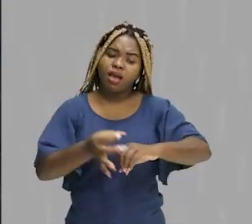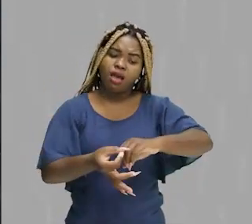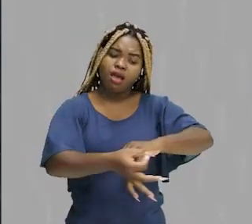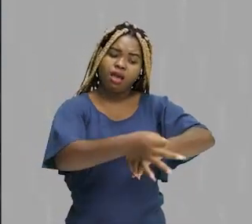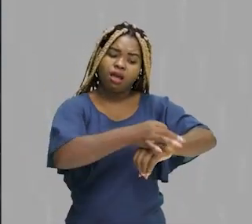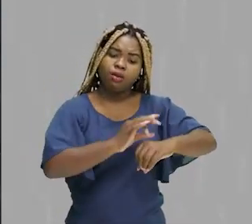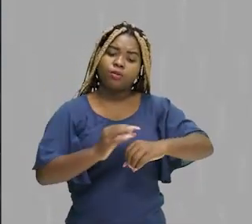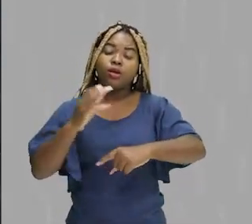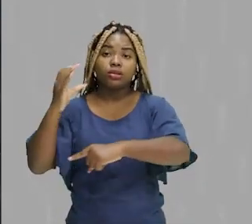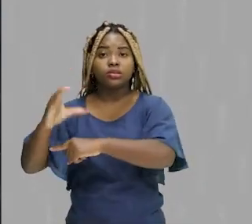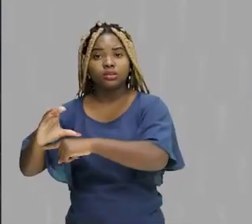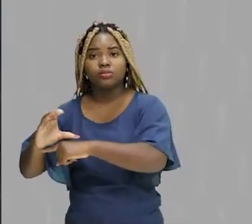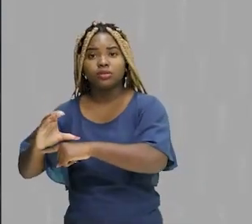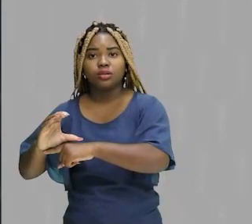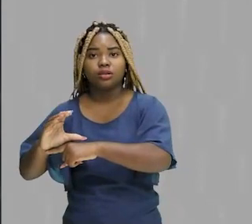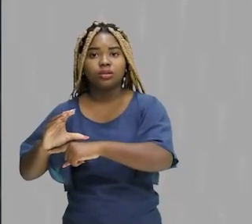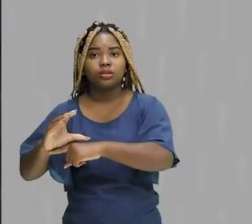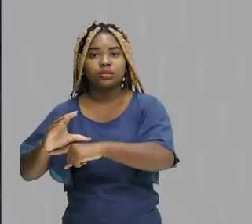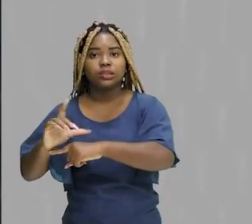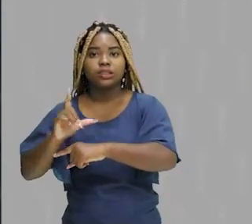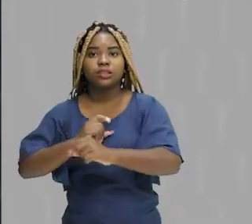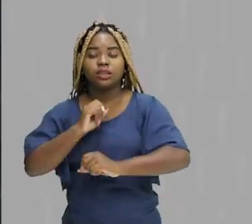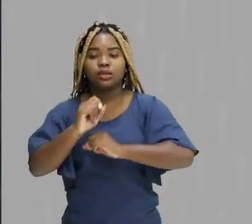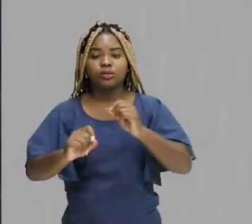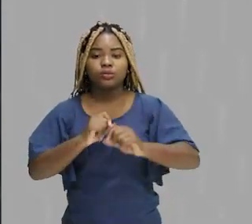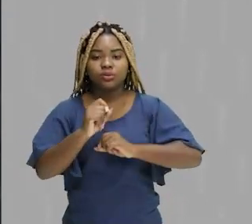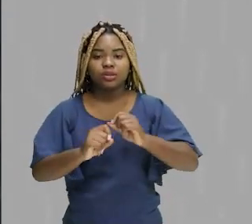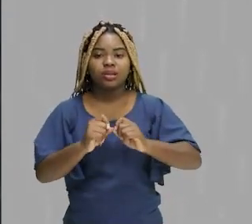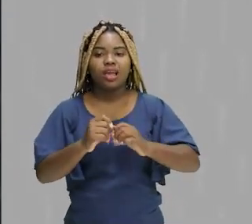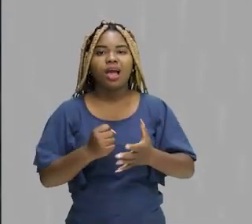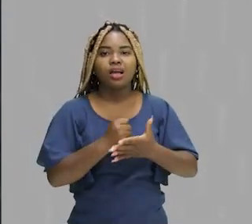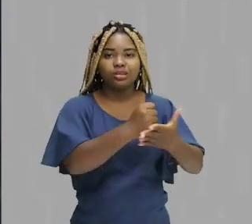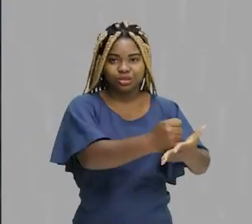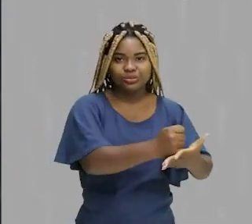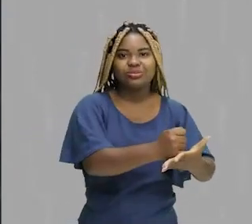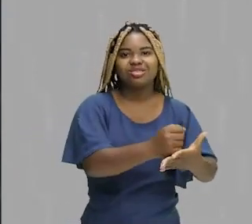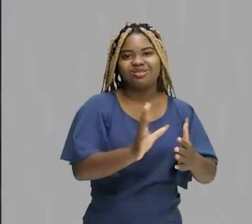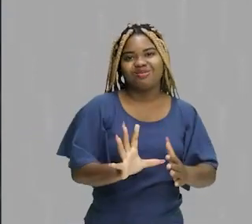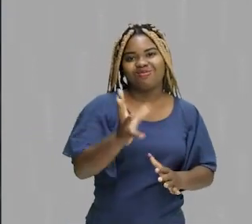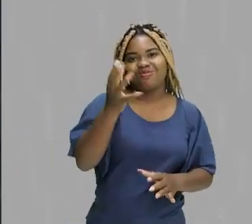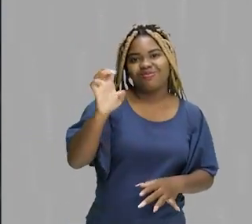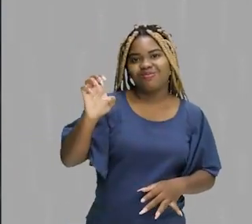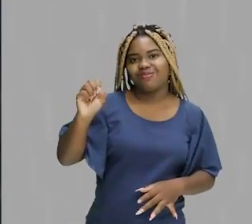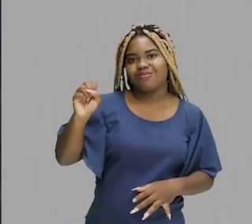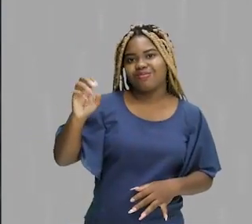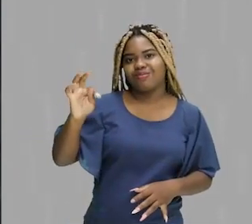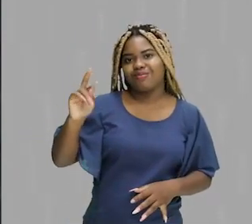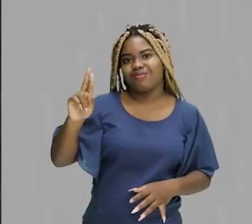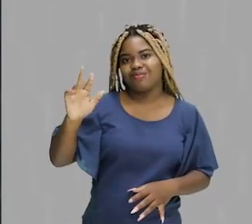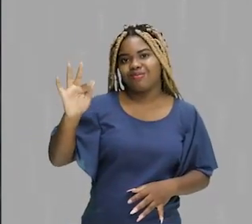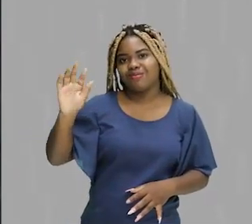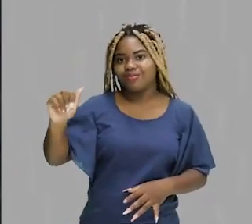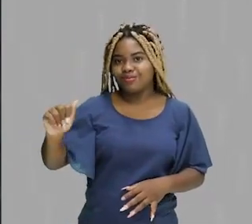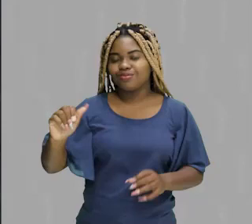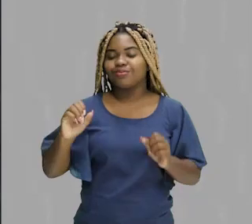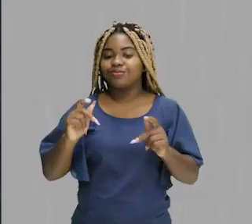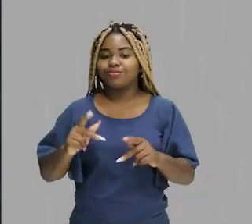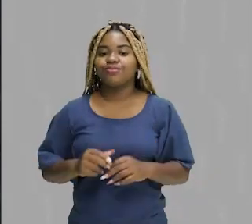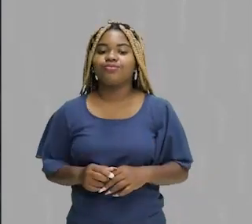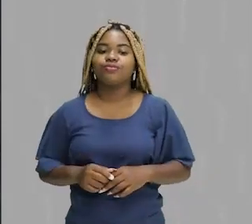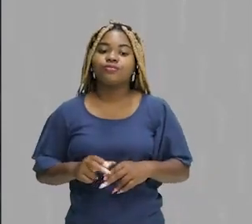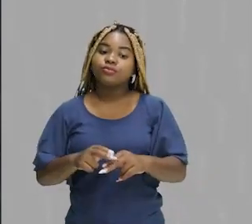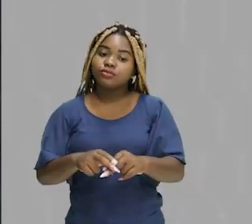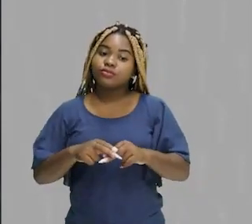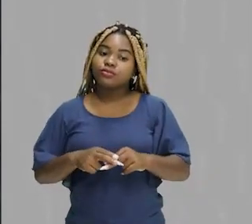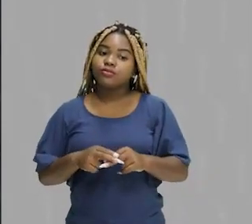ter uma maior contribuição para o efeito estufa. Show de bola? Então, o que a gente observa nessa equação, que a queima